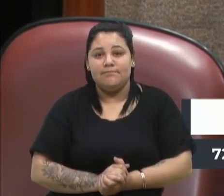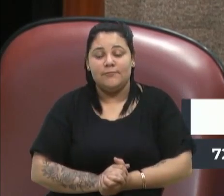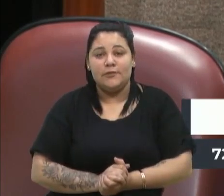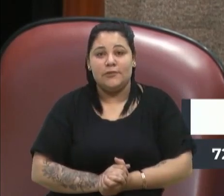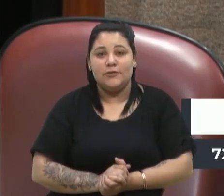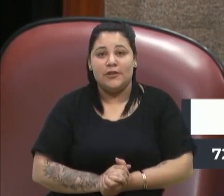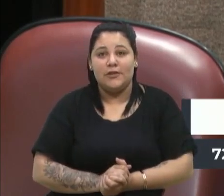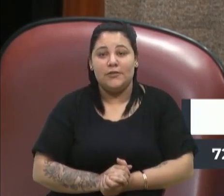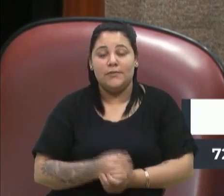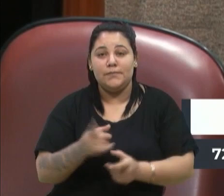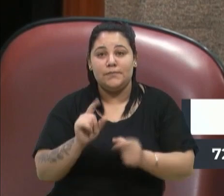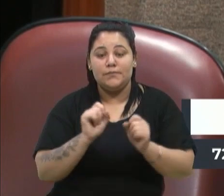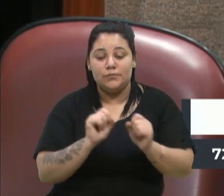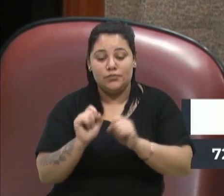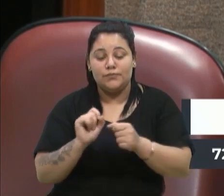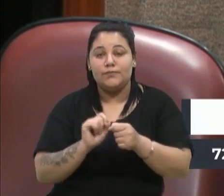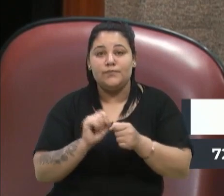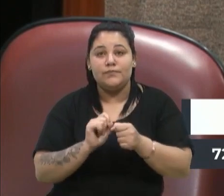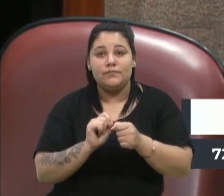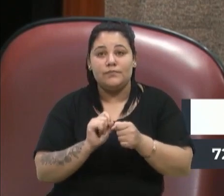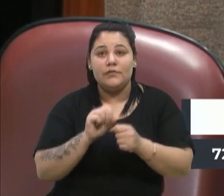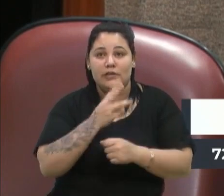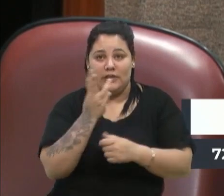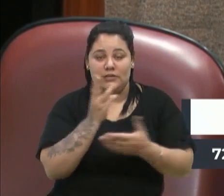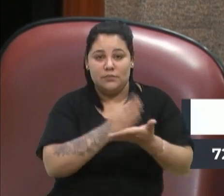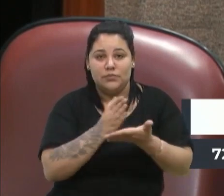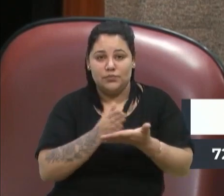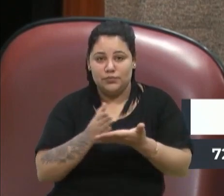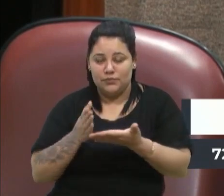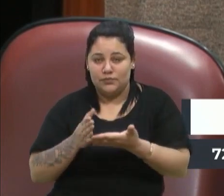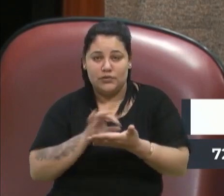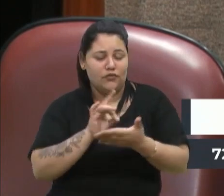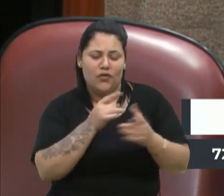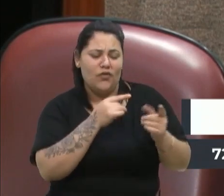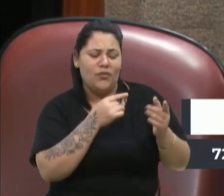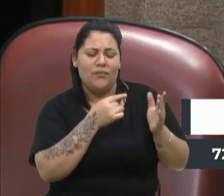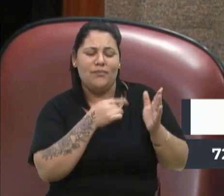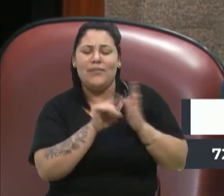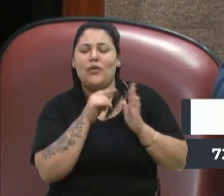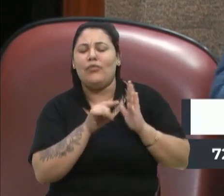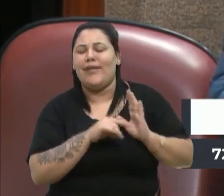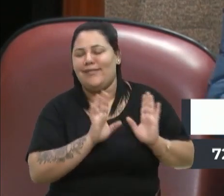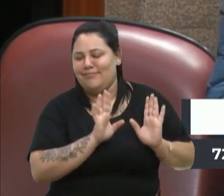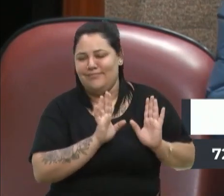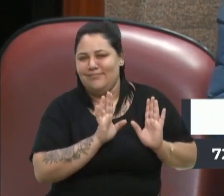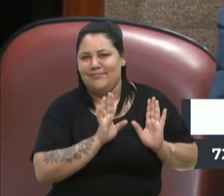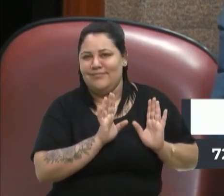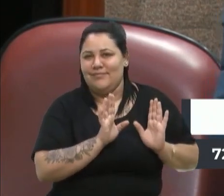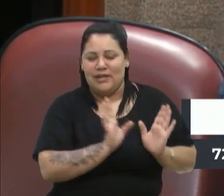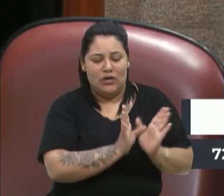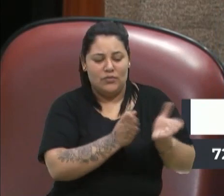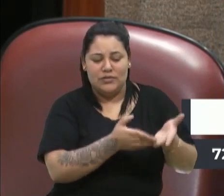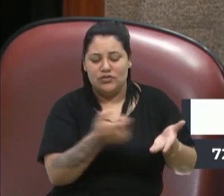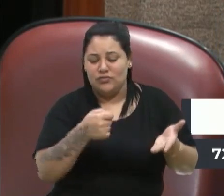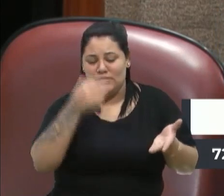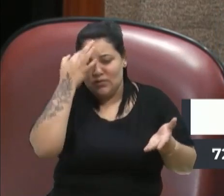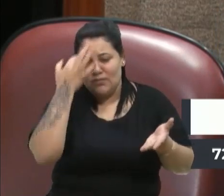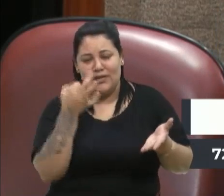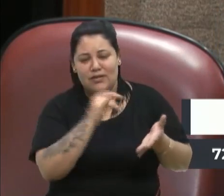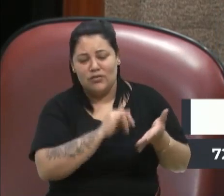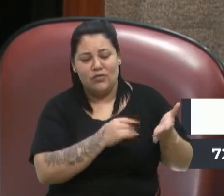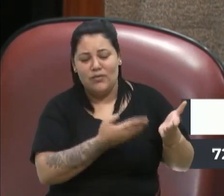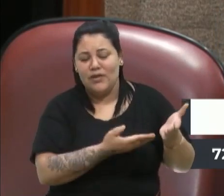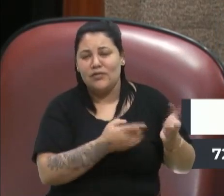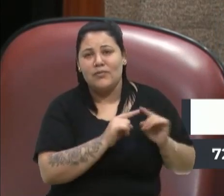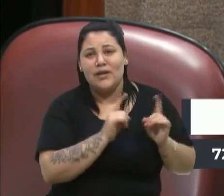blocos e não questiona que o parceiro acho que o parecer é da comissão e é tem que nós temos que entender o parecer agora Eu